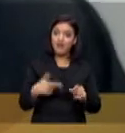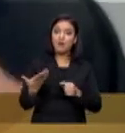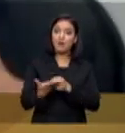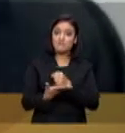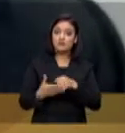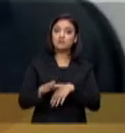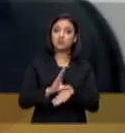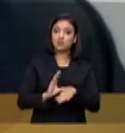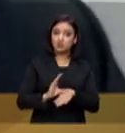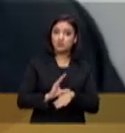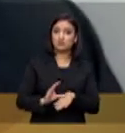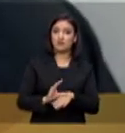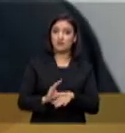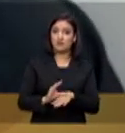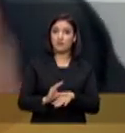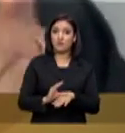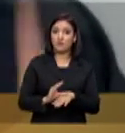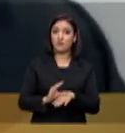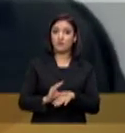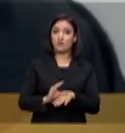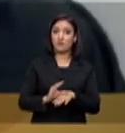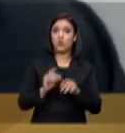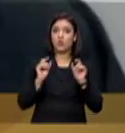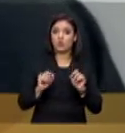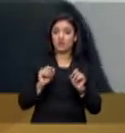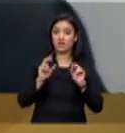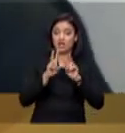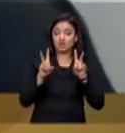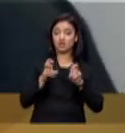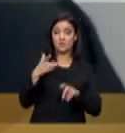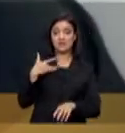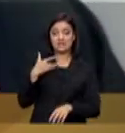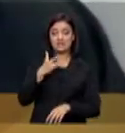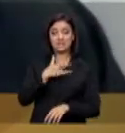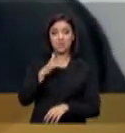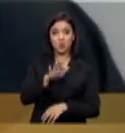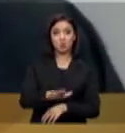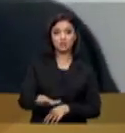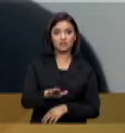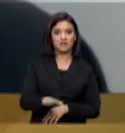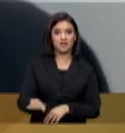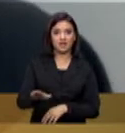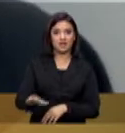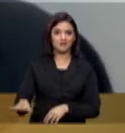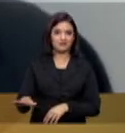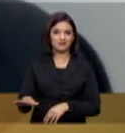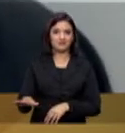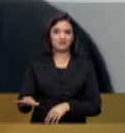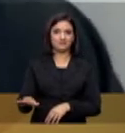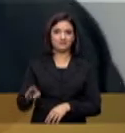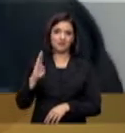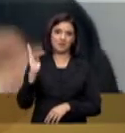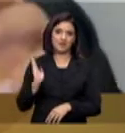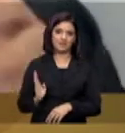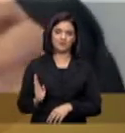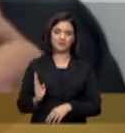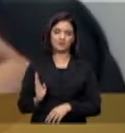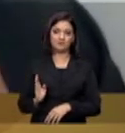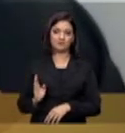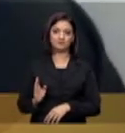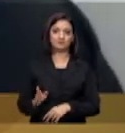um vetor constitucional duplo, a saúde do menor, da infância dos brasileiros.